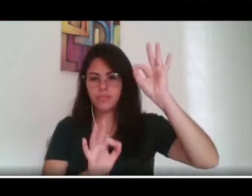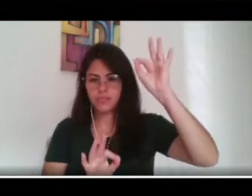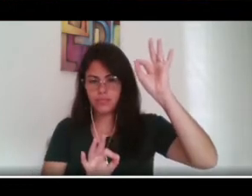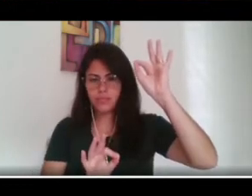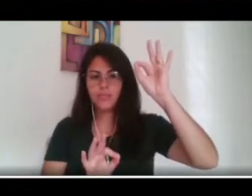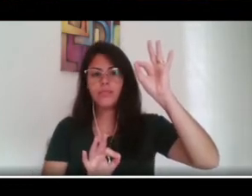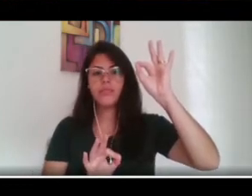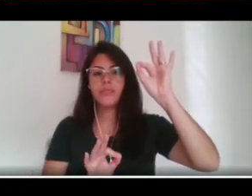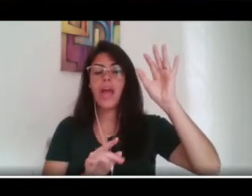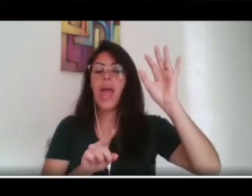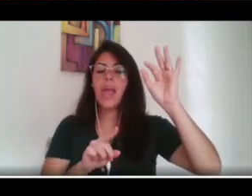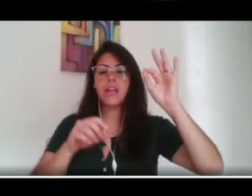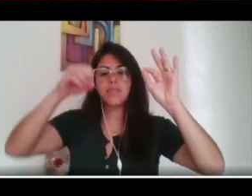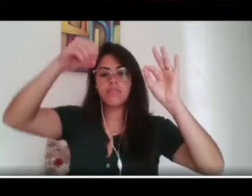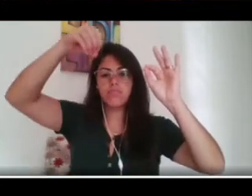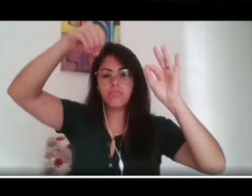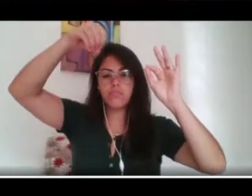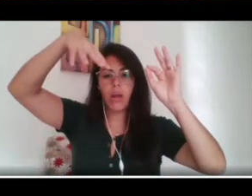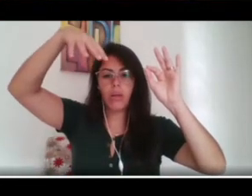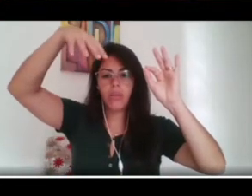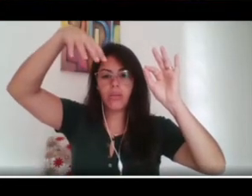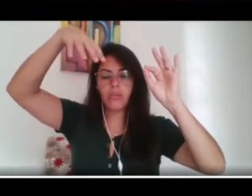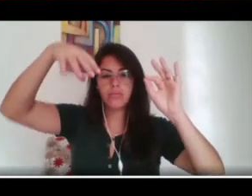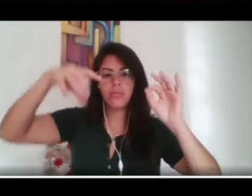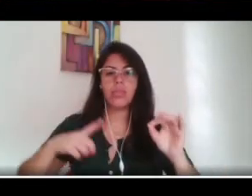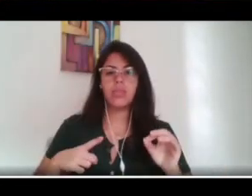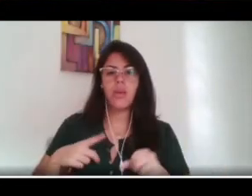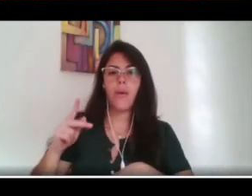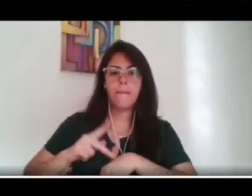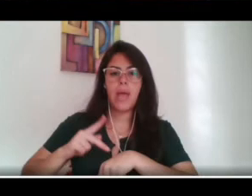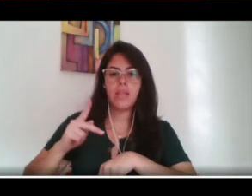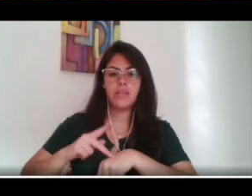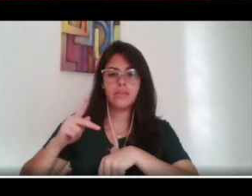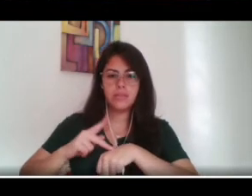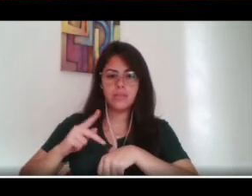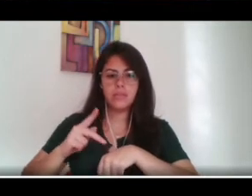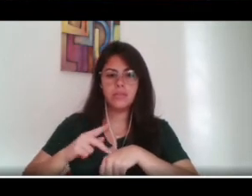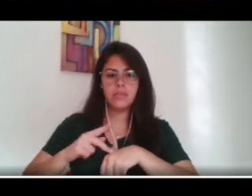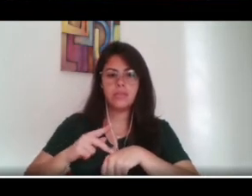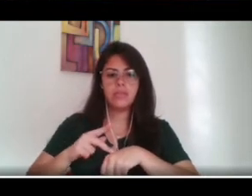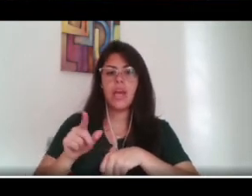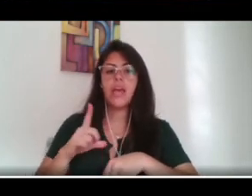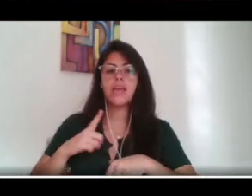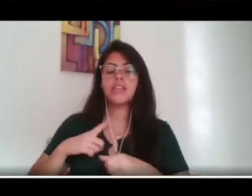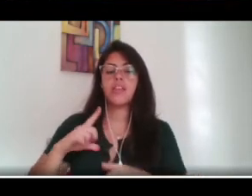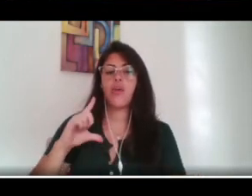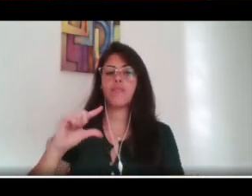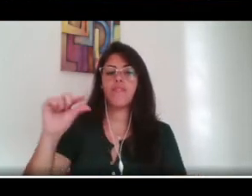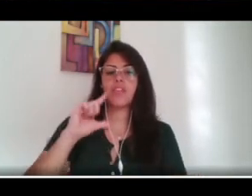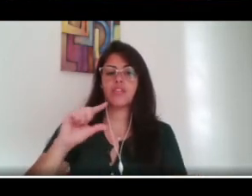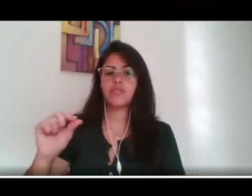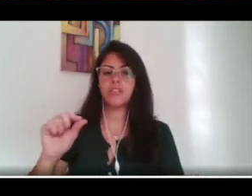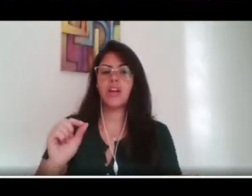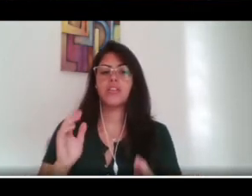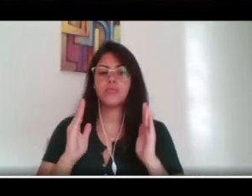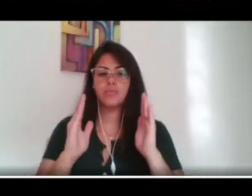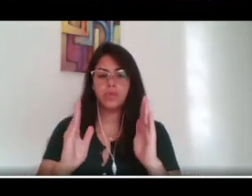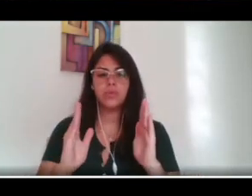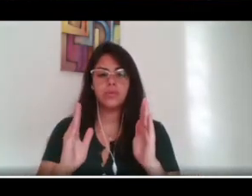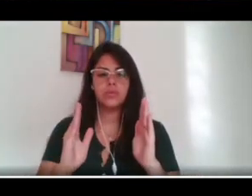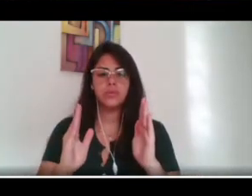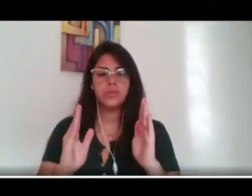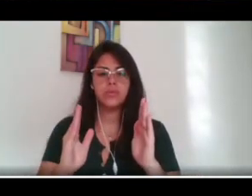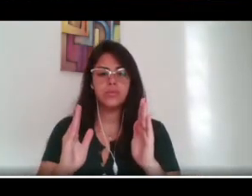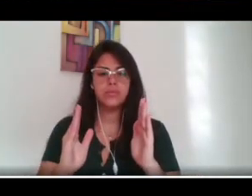pedra com uma velocidade de módulo. Então, a velocidade V0 possui módulo de 30 metros